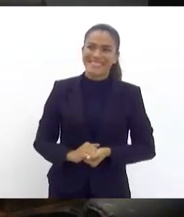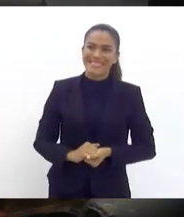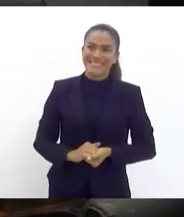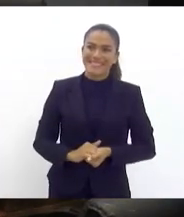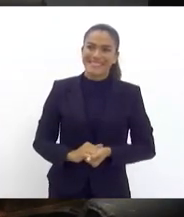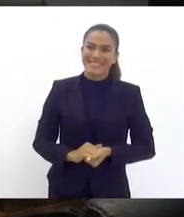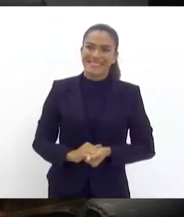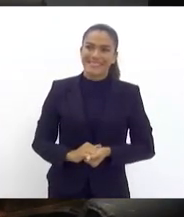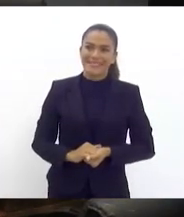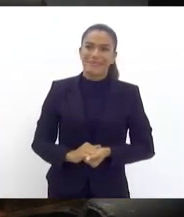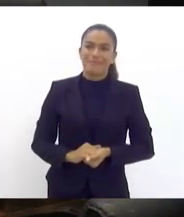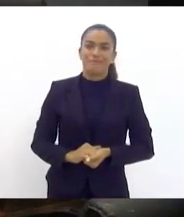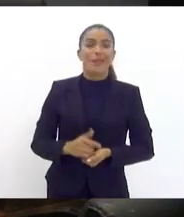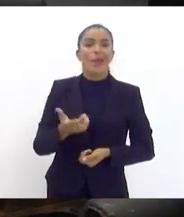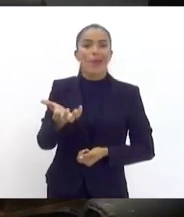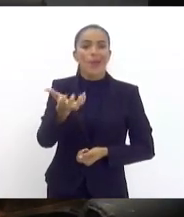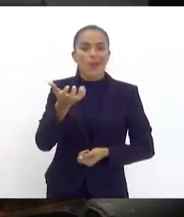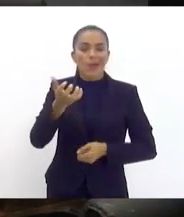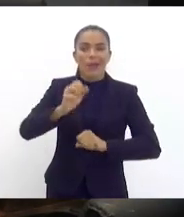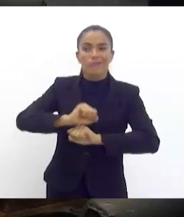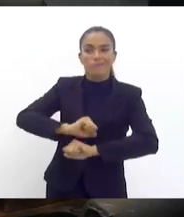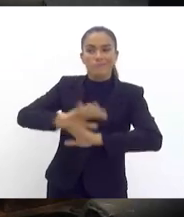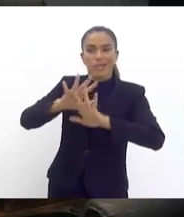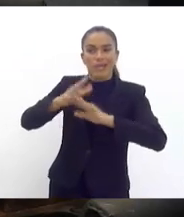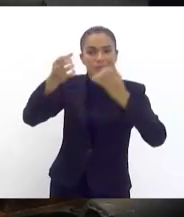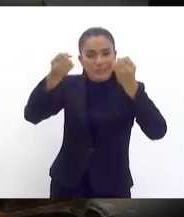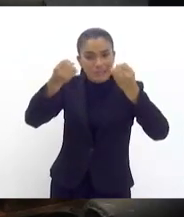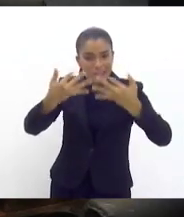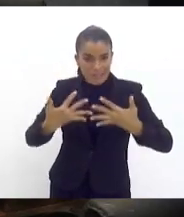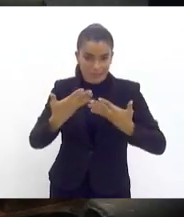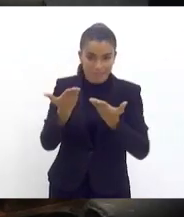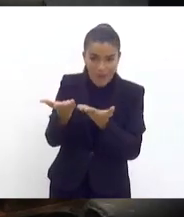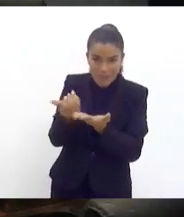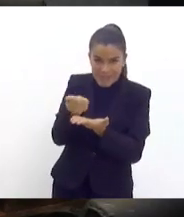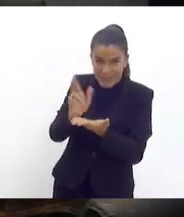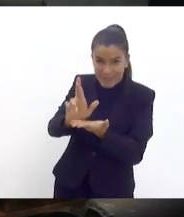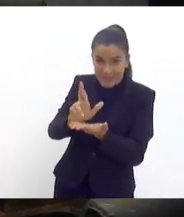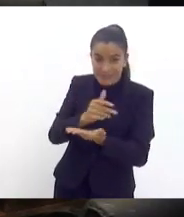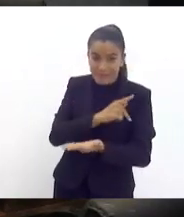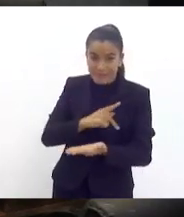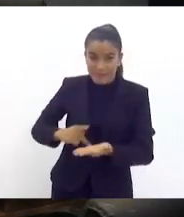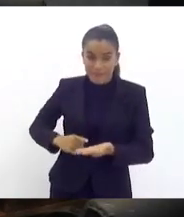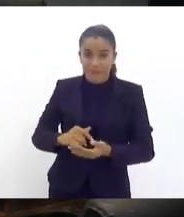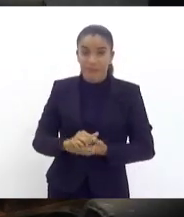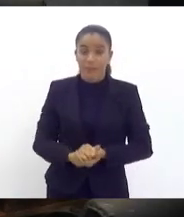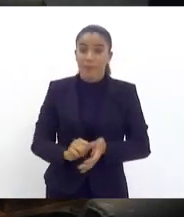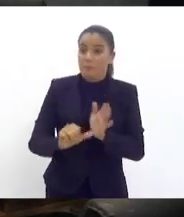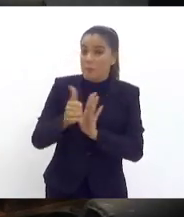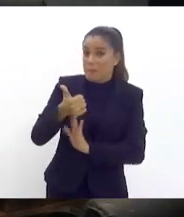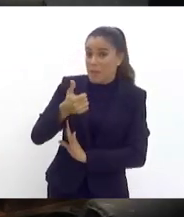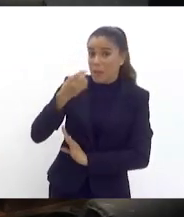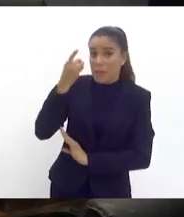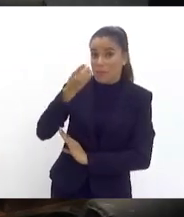eu queria um esclarecimento de Vossa Excelência. Primeiro dizer que o